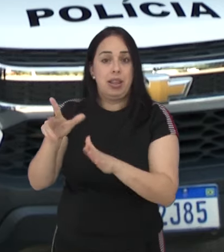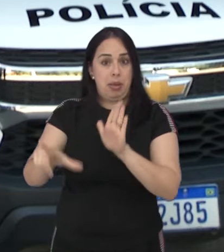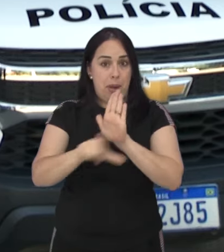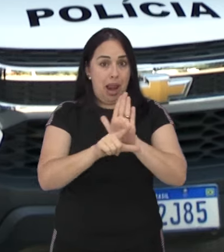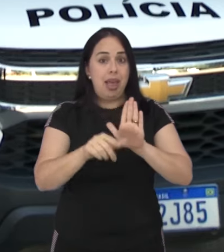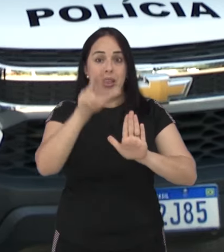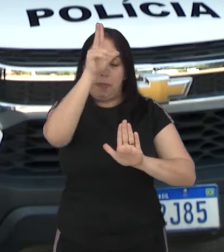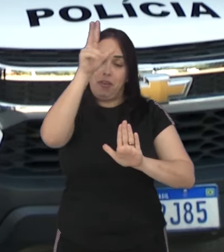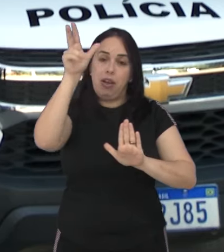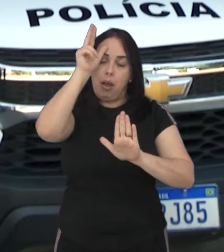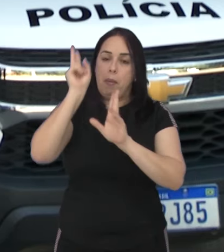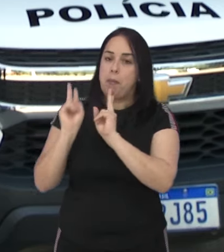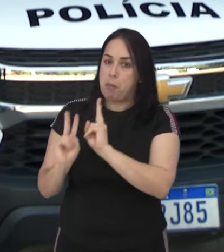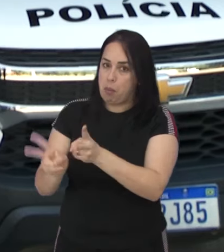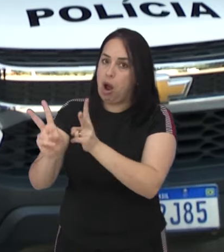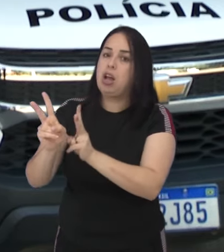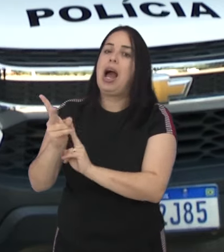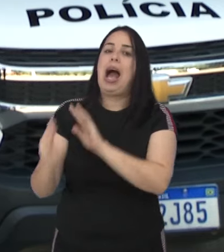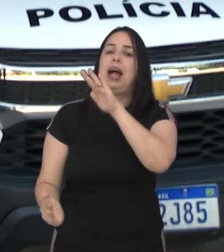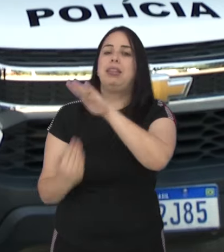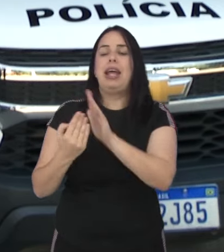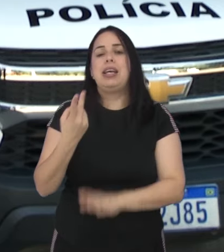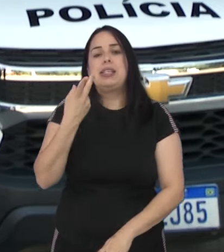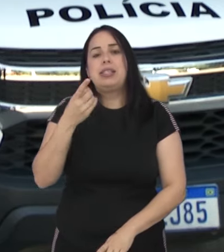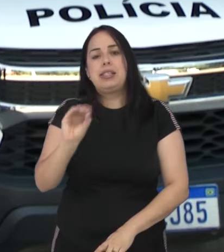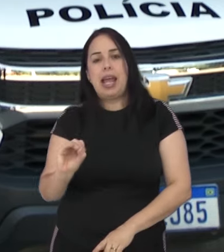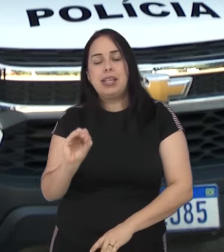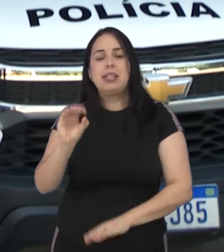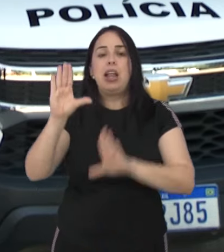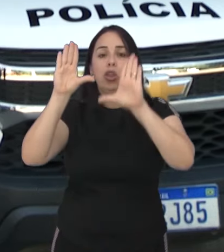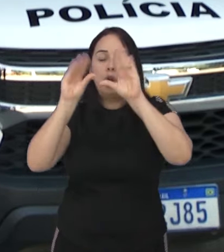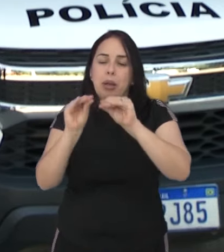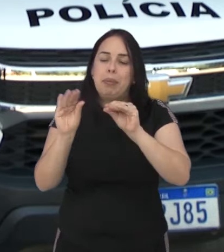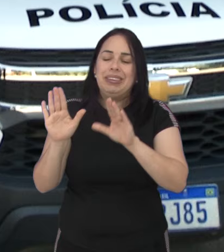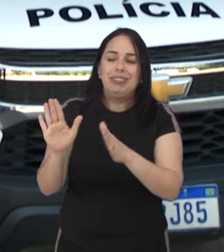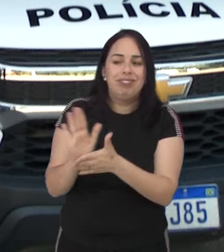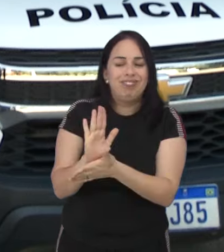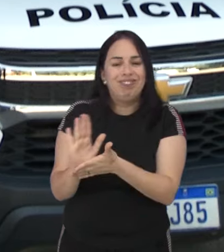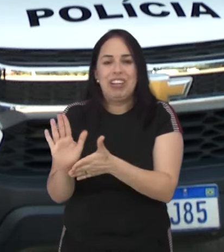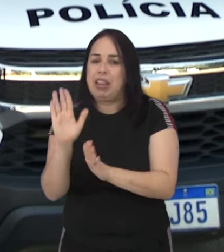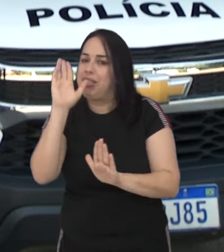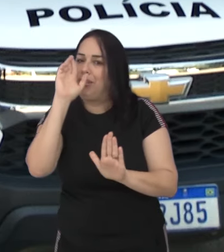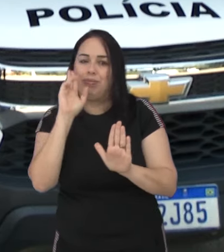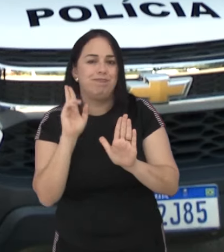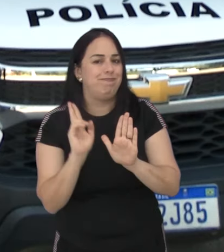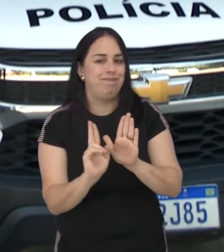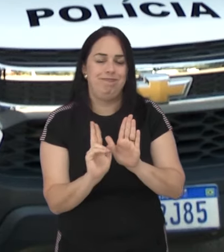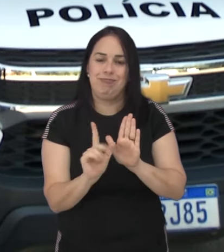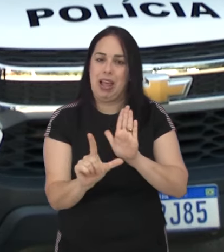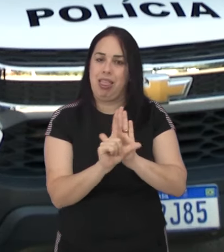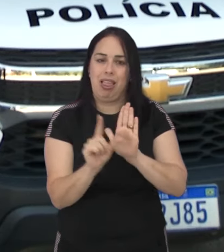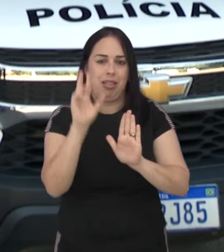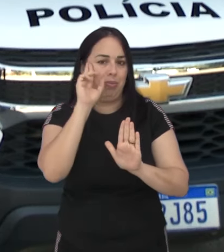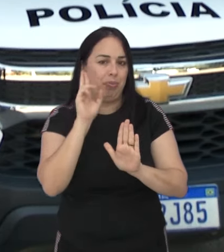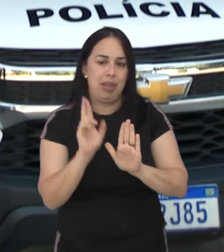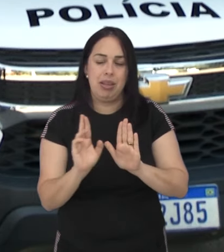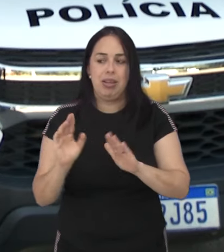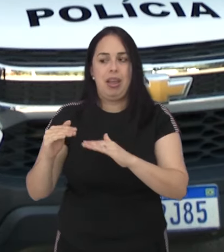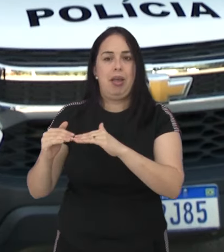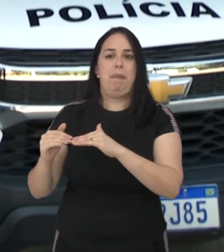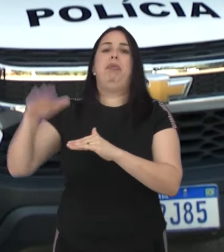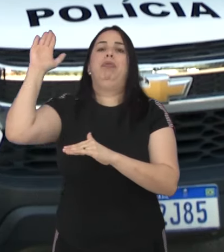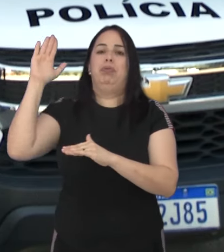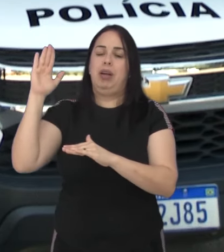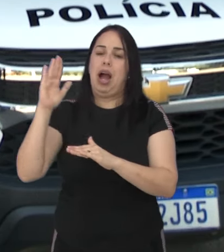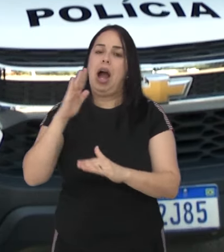Lei Municipal que fala que elas podem continuar até às 10 horas mas algumas desrespeitam a essa atividade e acabam excedendo esse